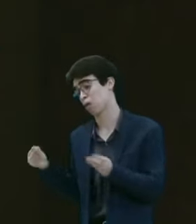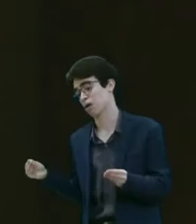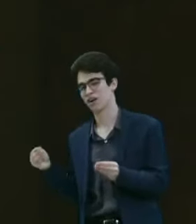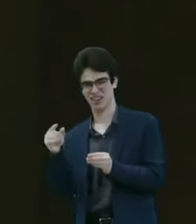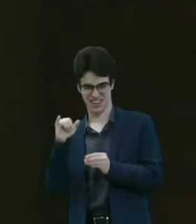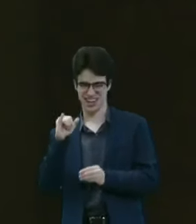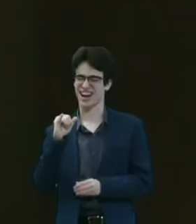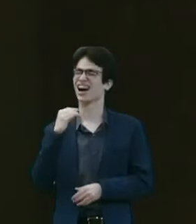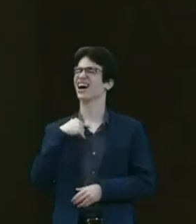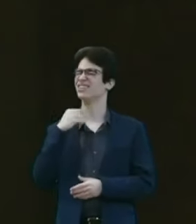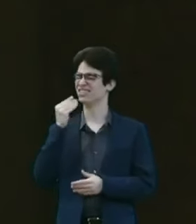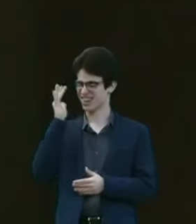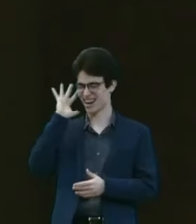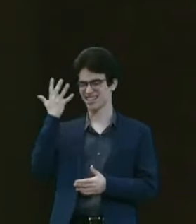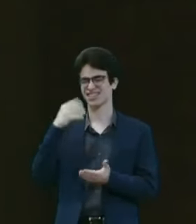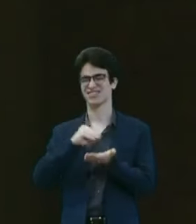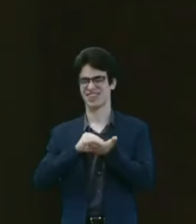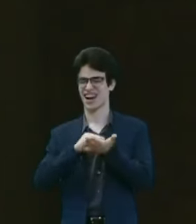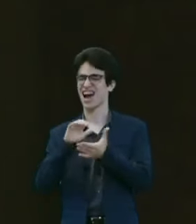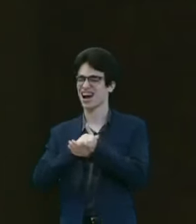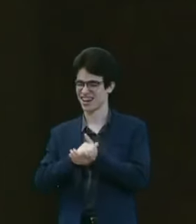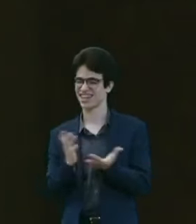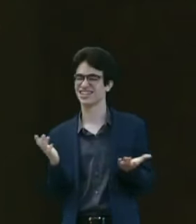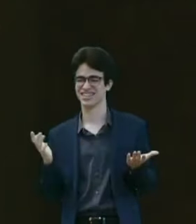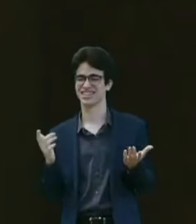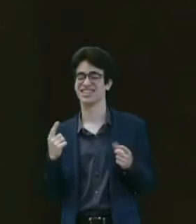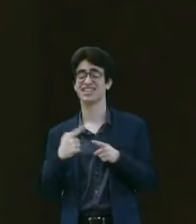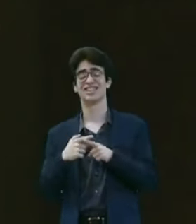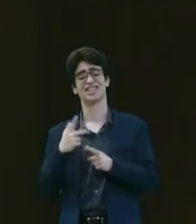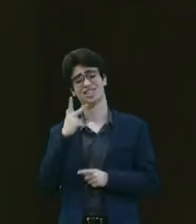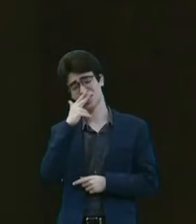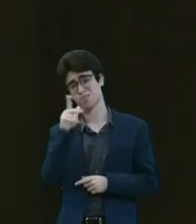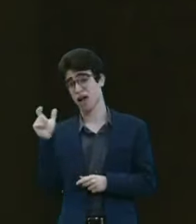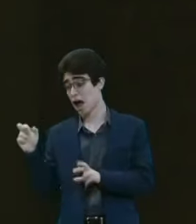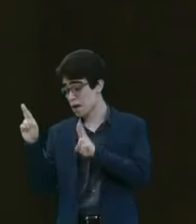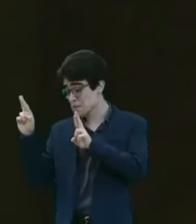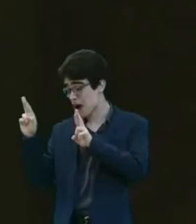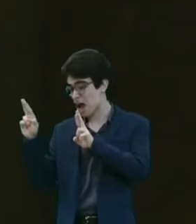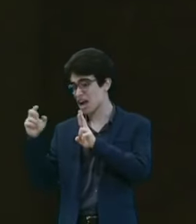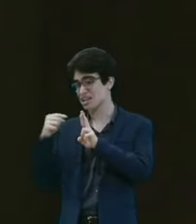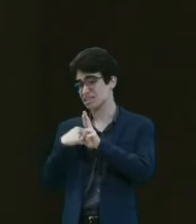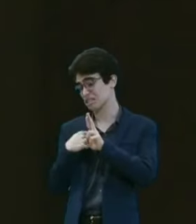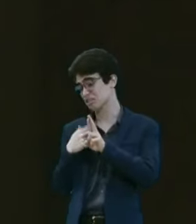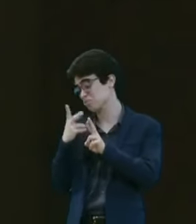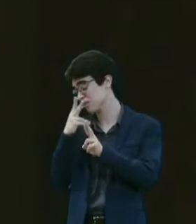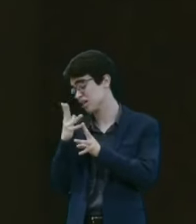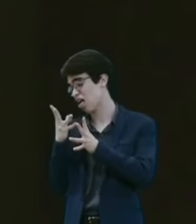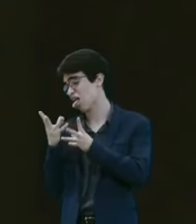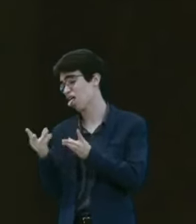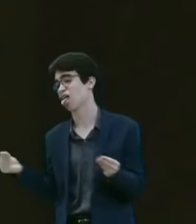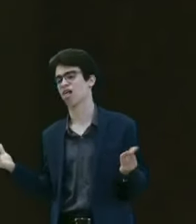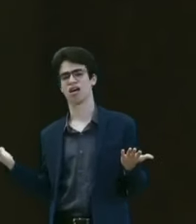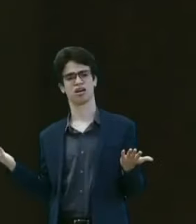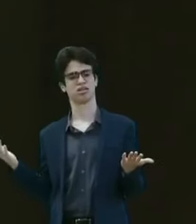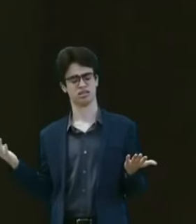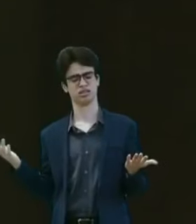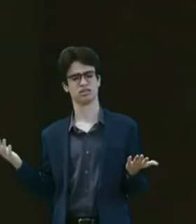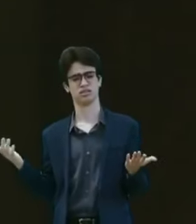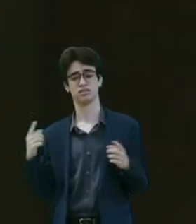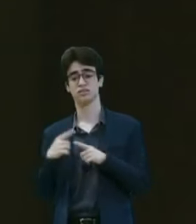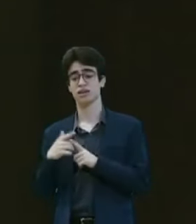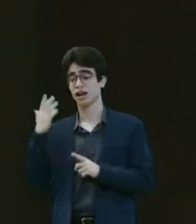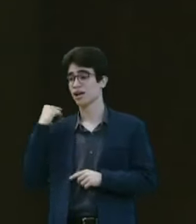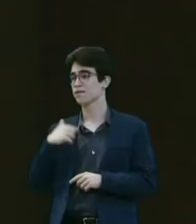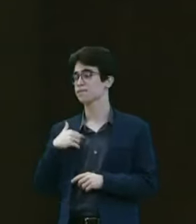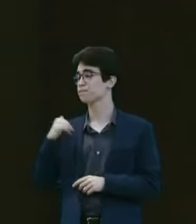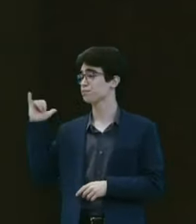aí. A gente vai frustrar a expectativa da esposa, do marido, dos filhos. Ainda há pouco eu